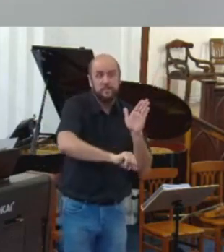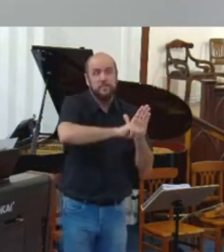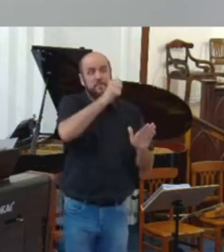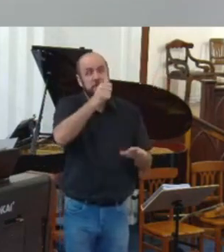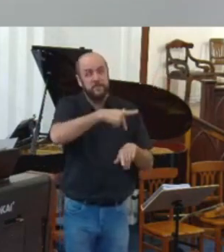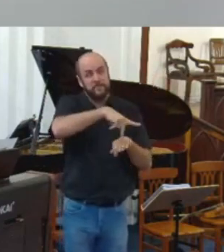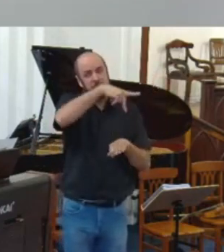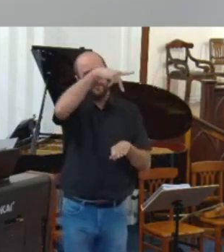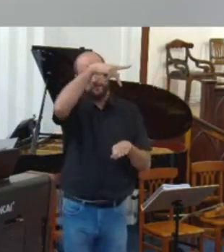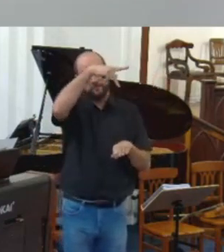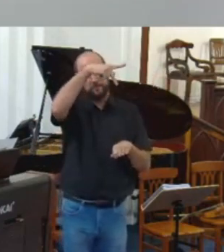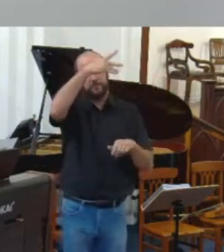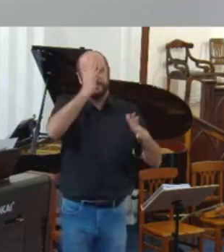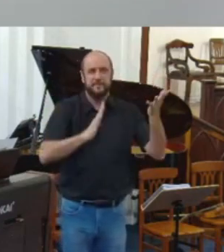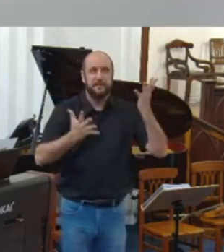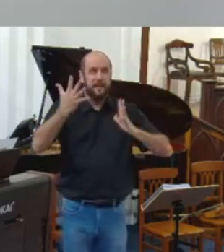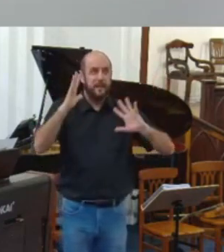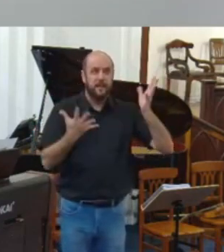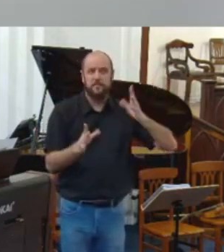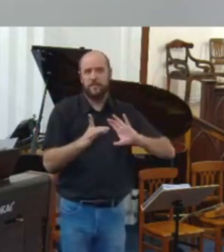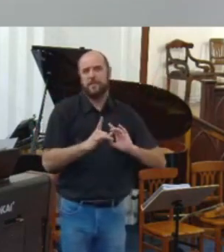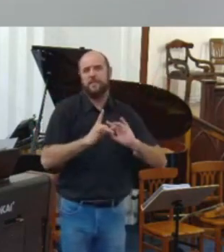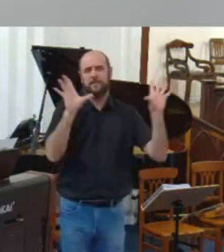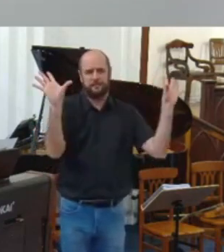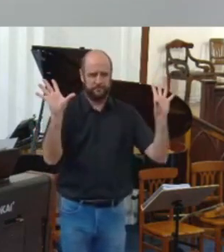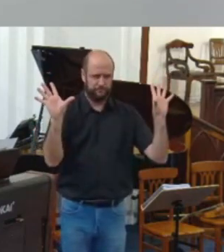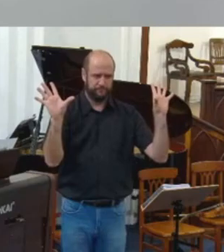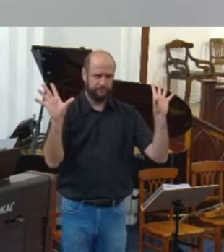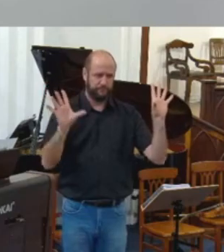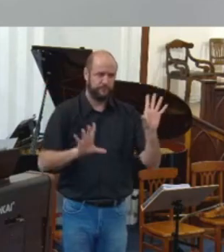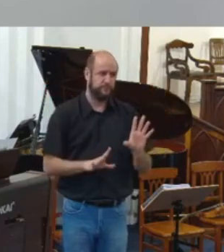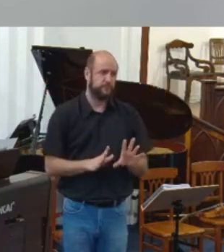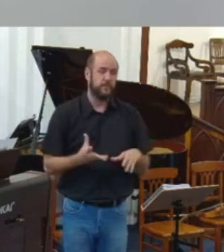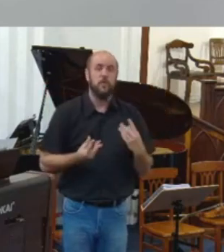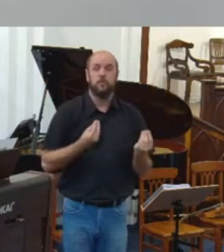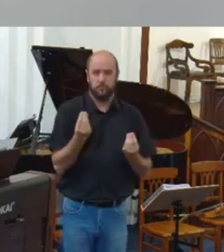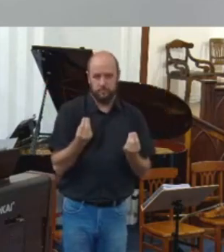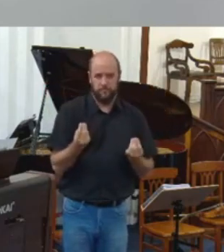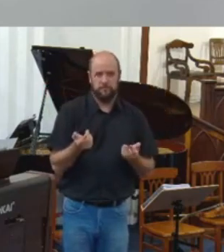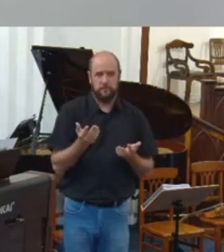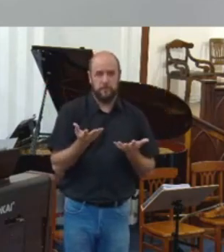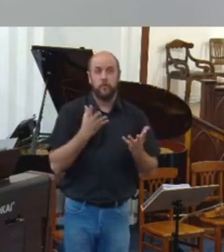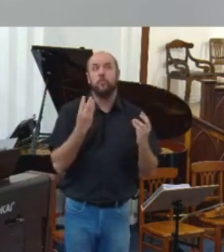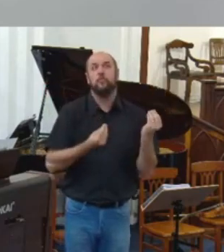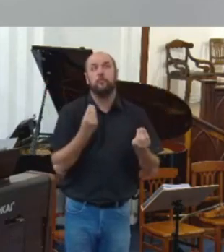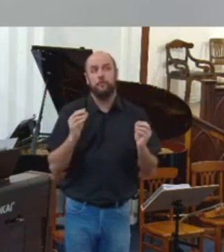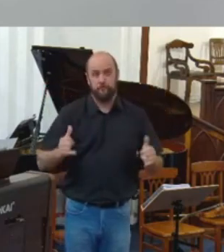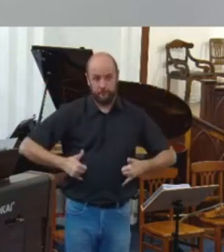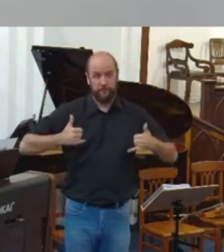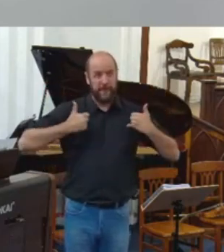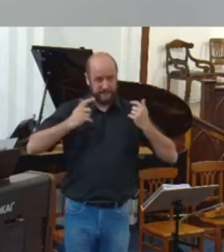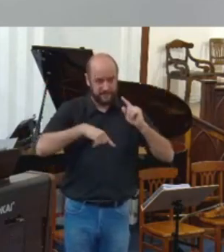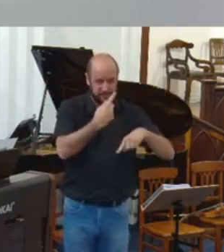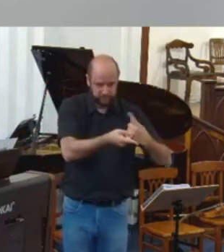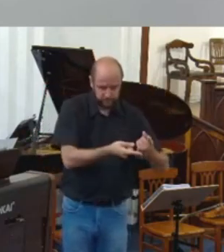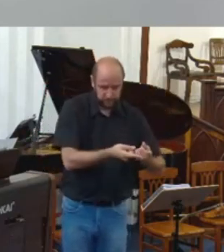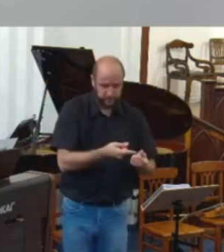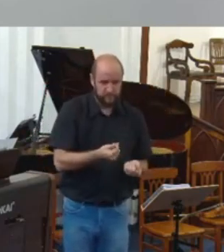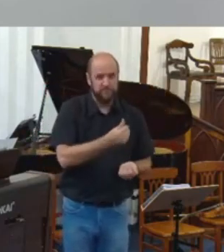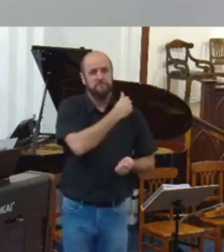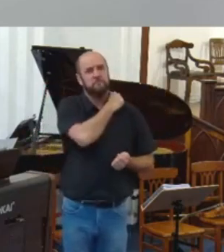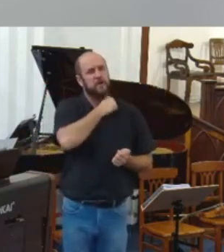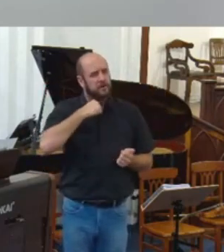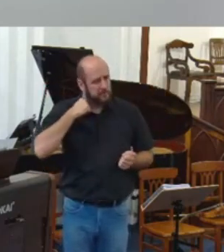aquela libertação. E isso era, como era aquela celebração? Matava-se um cordeirinho, assava-se